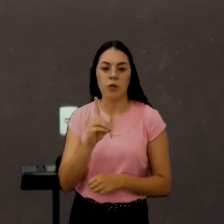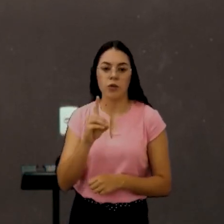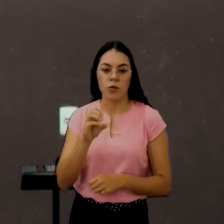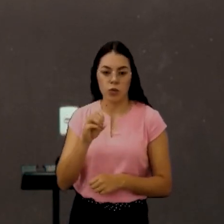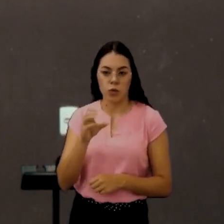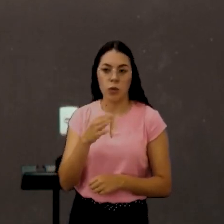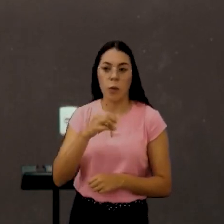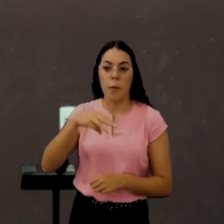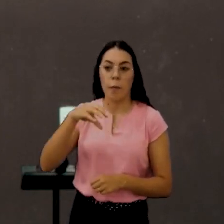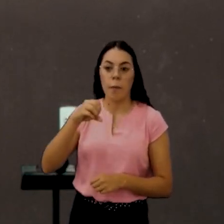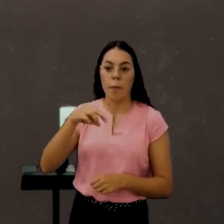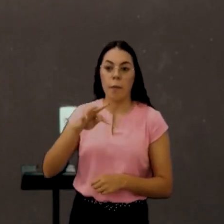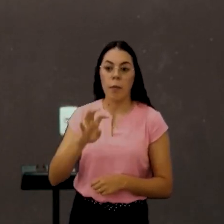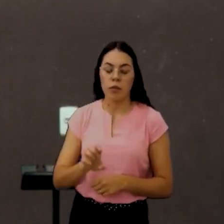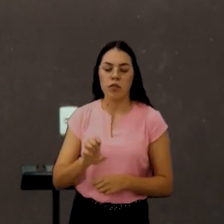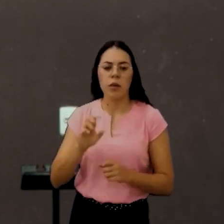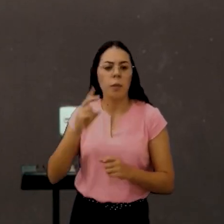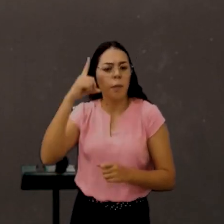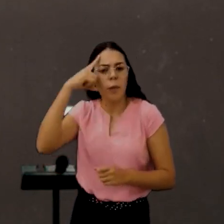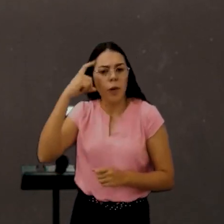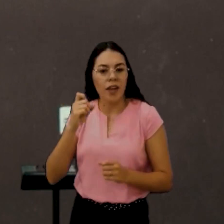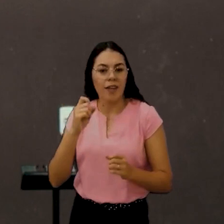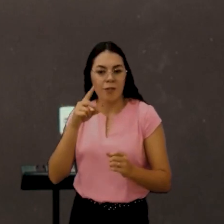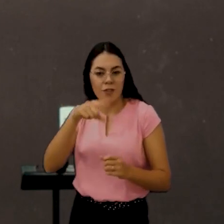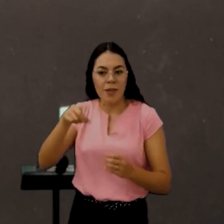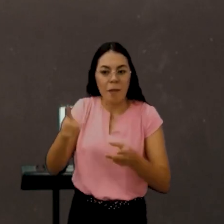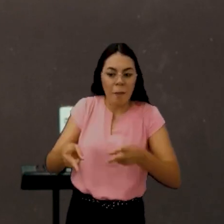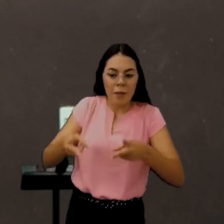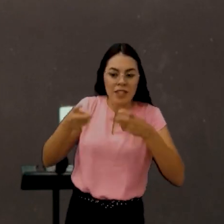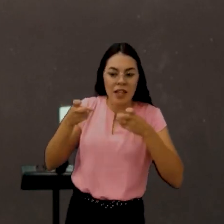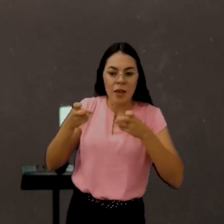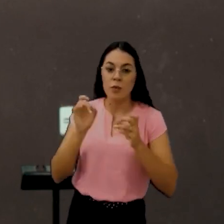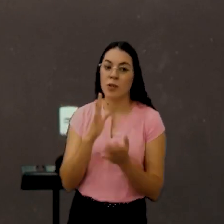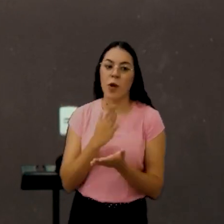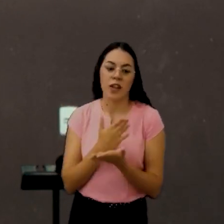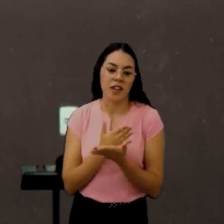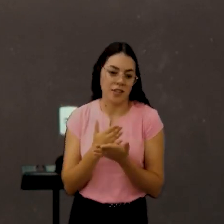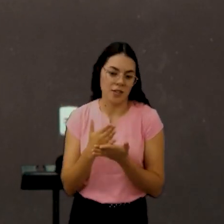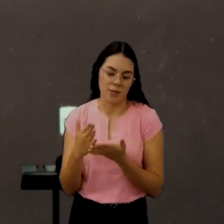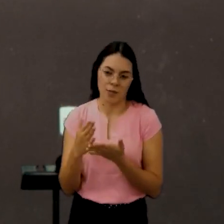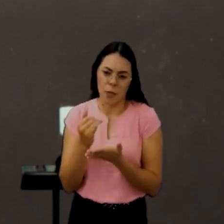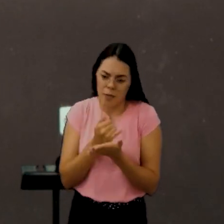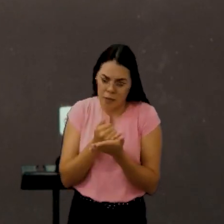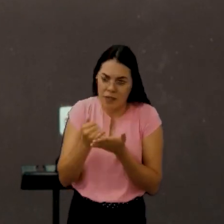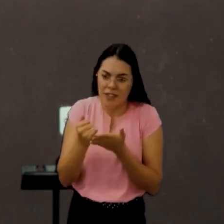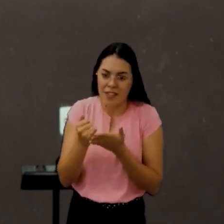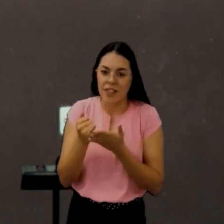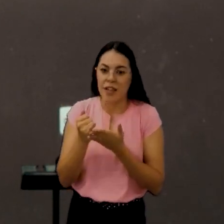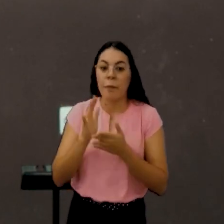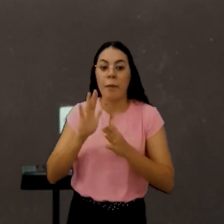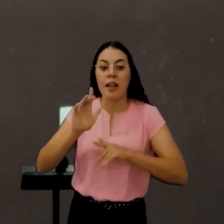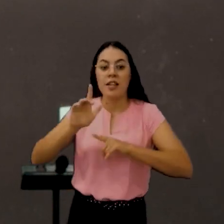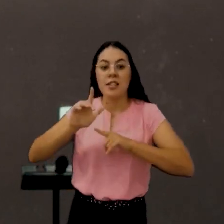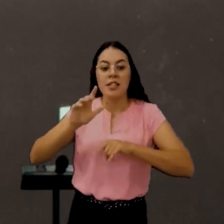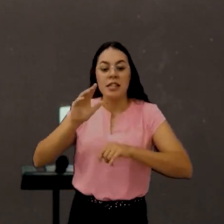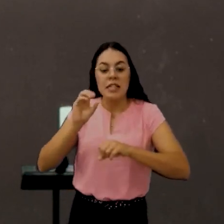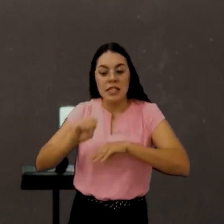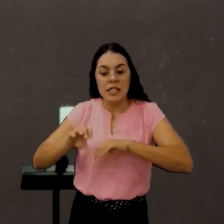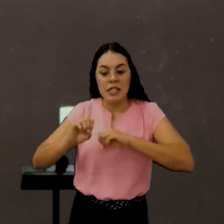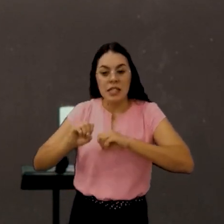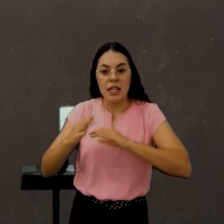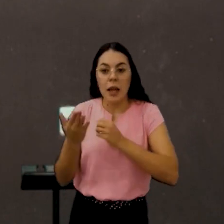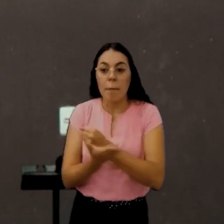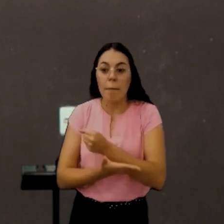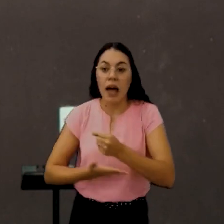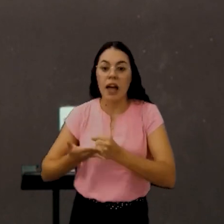sermão? Não sei se vocês estão percebendo que o Sermão do Monte só começou, mas ele trabalha os fundamentos do